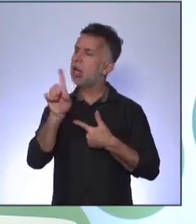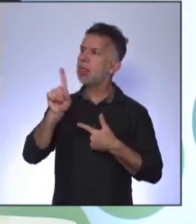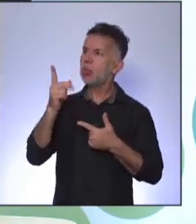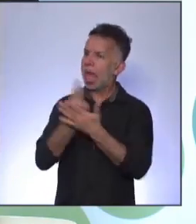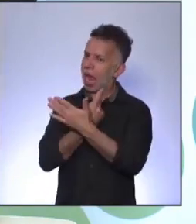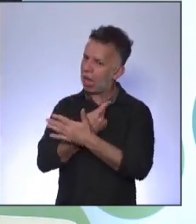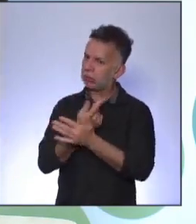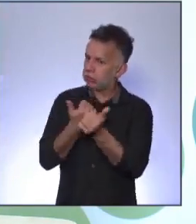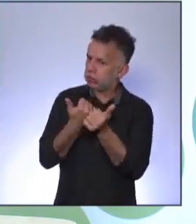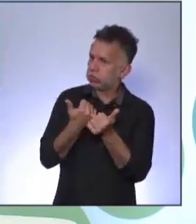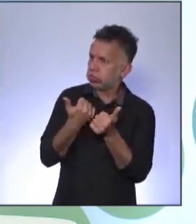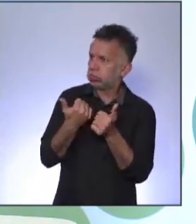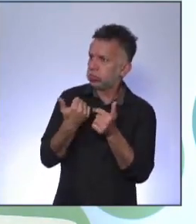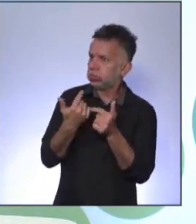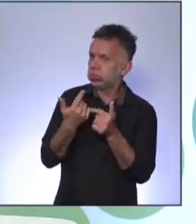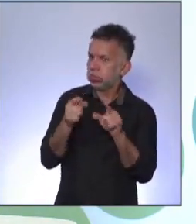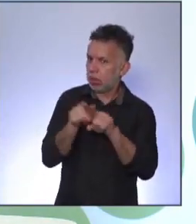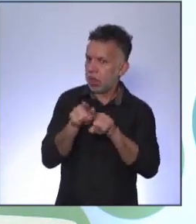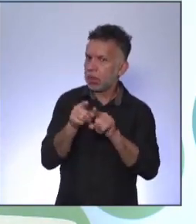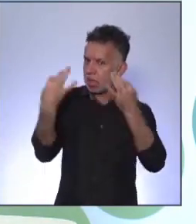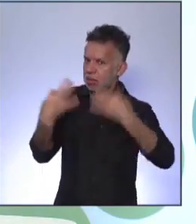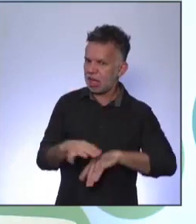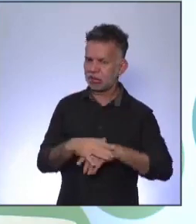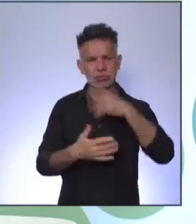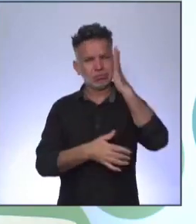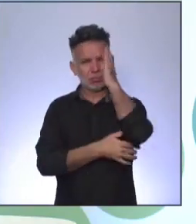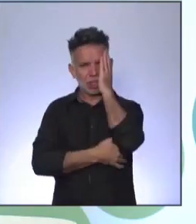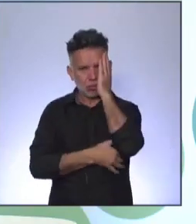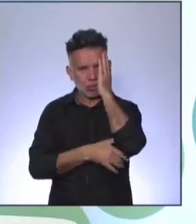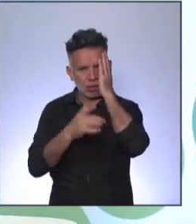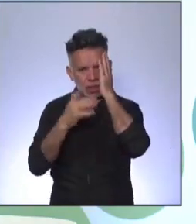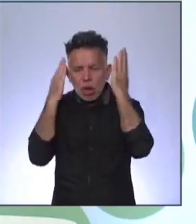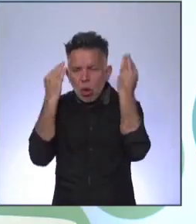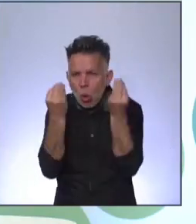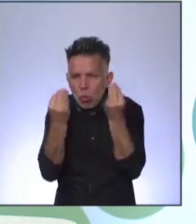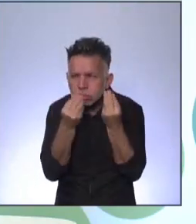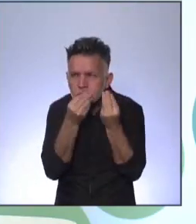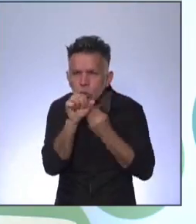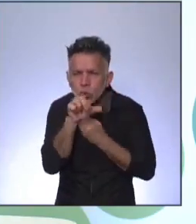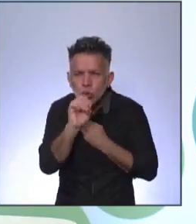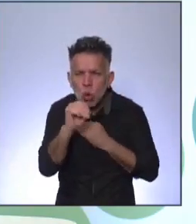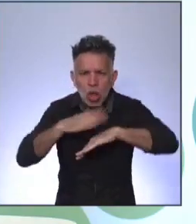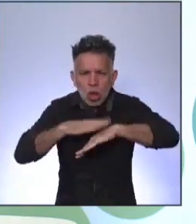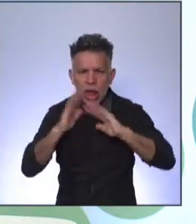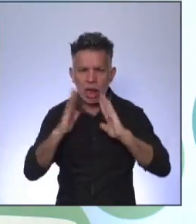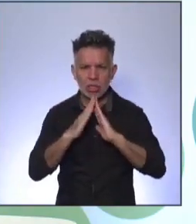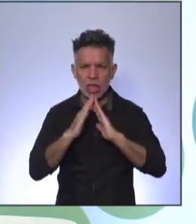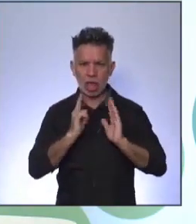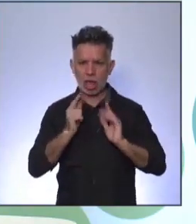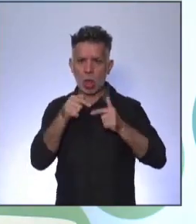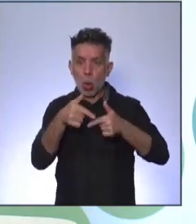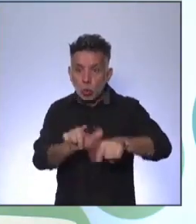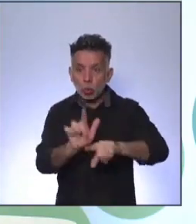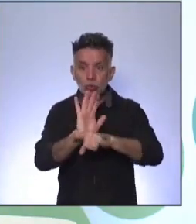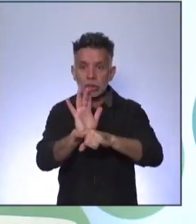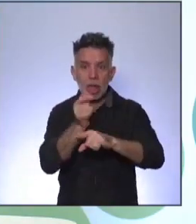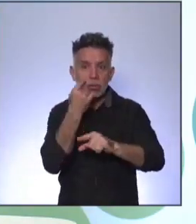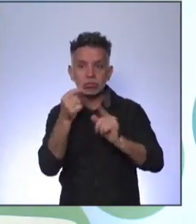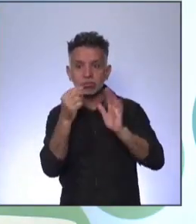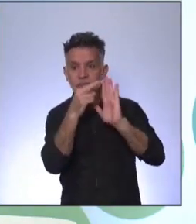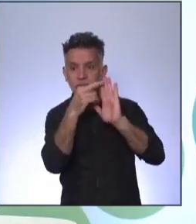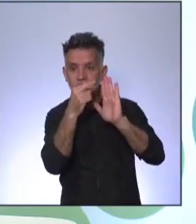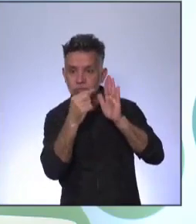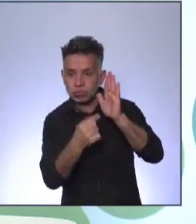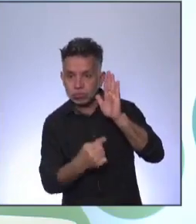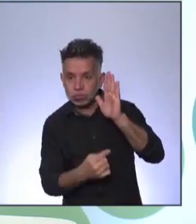Tá? Então, só para vocês anotarem, como que se faz o soro caseiro? A gente não tem um filme aqui, não tem os ingredientes